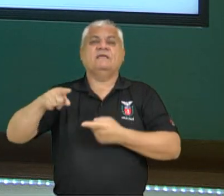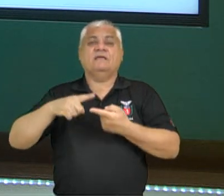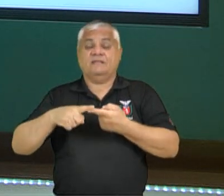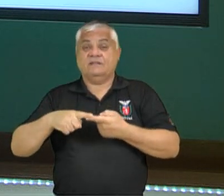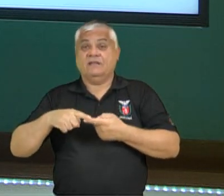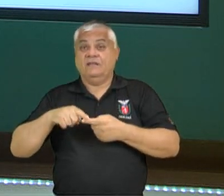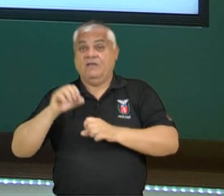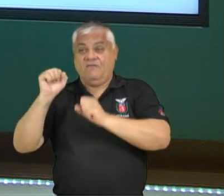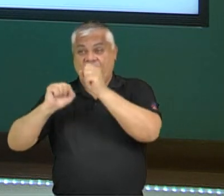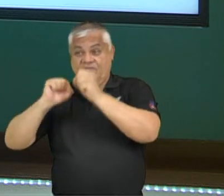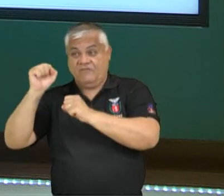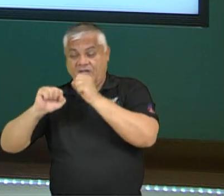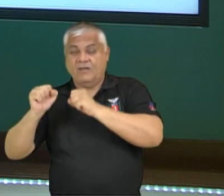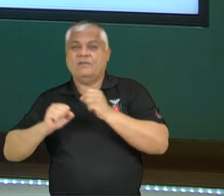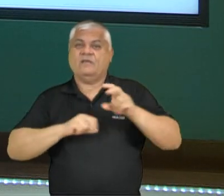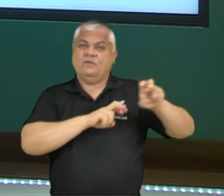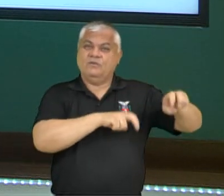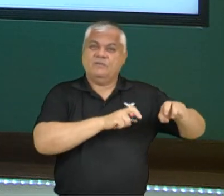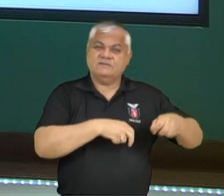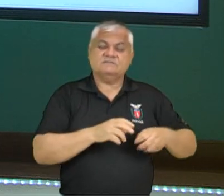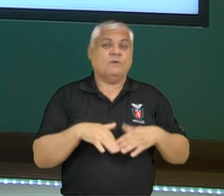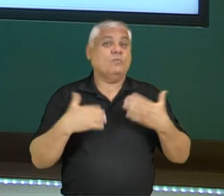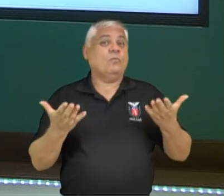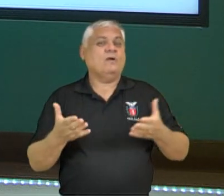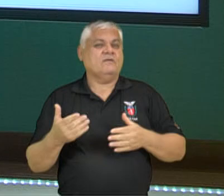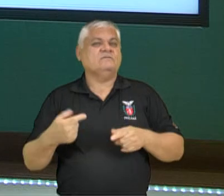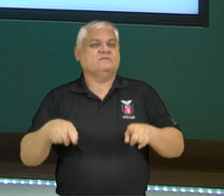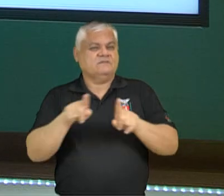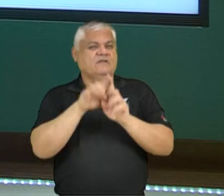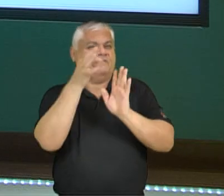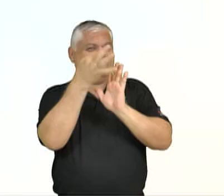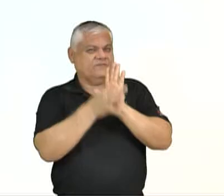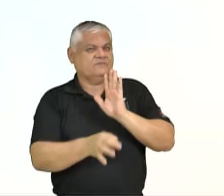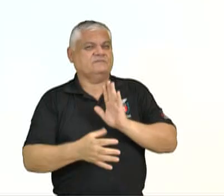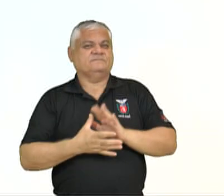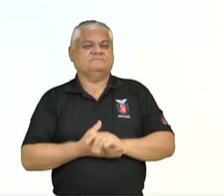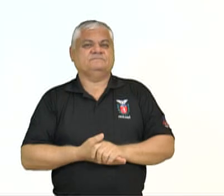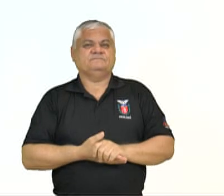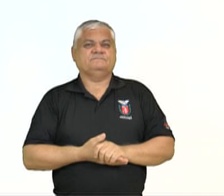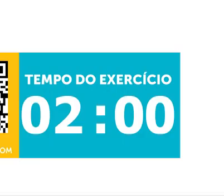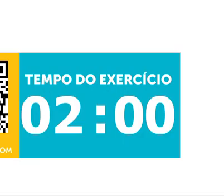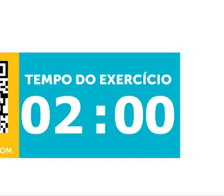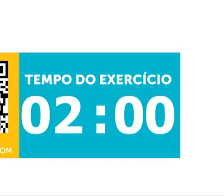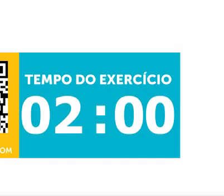entre industrialização e urbanização? E a gente já corrige a nossa atividade.